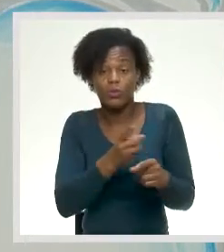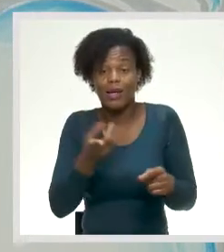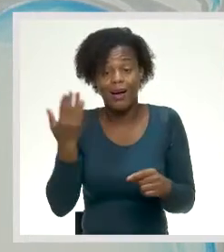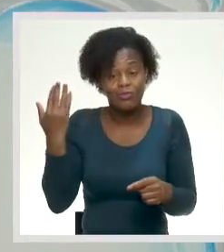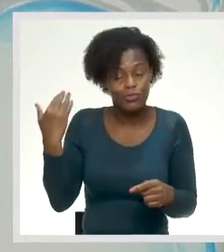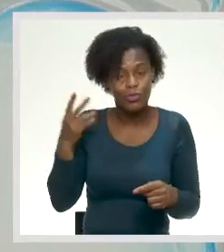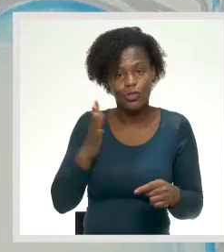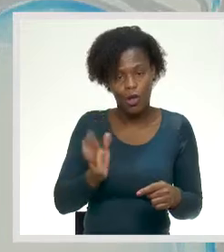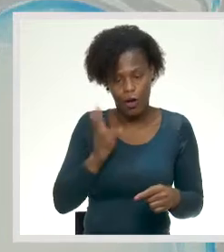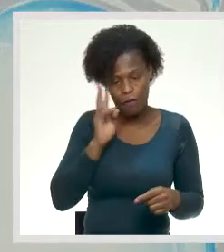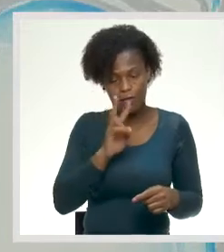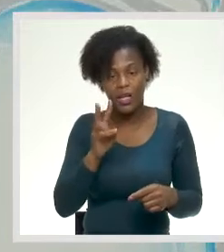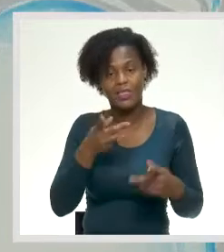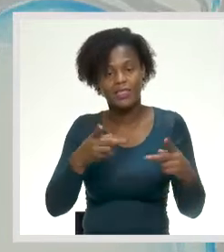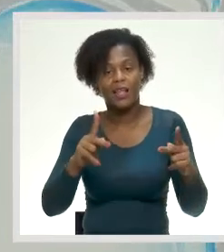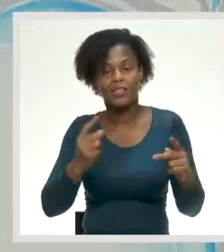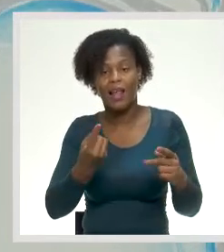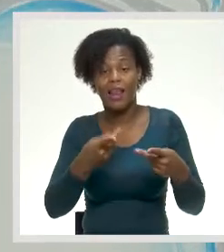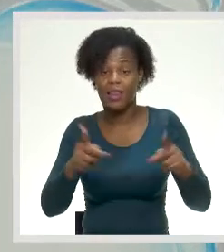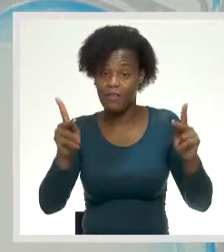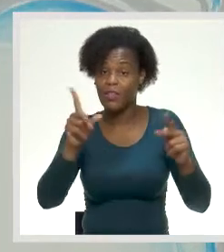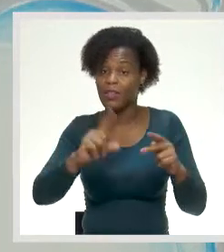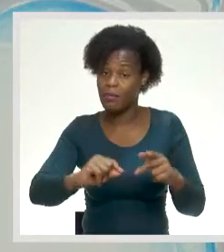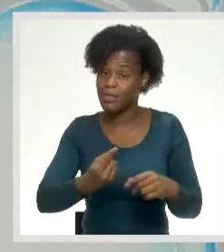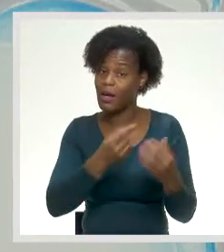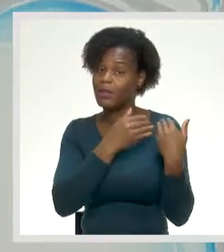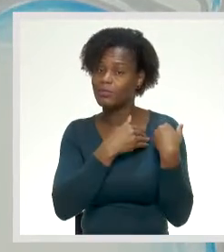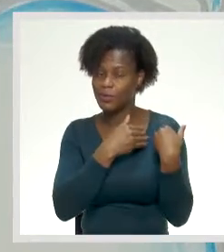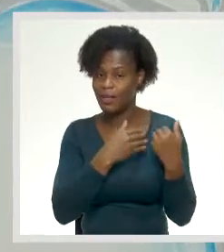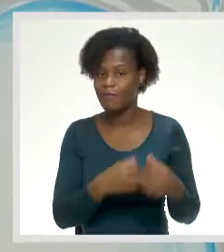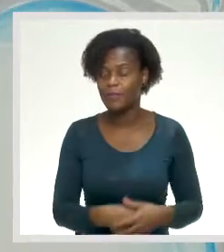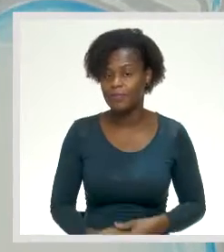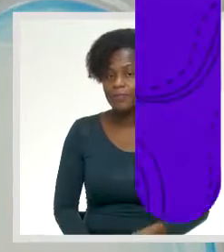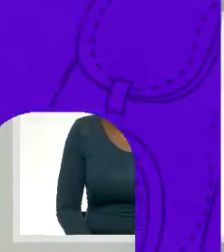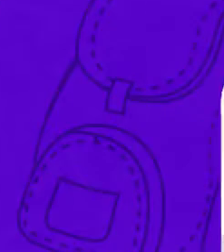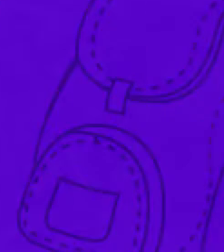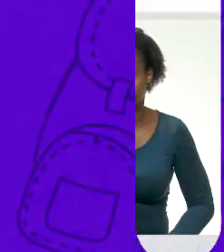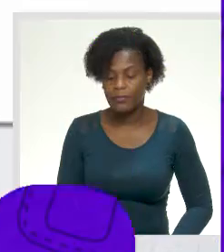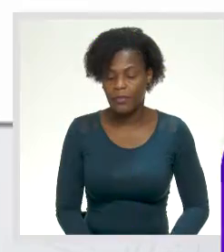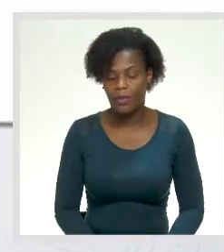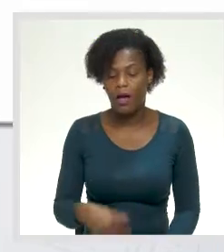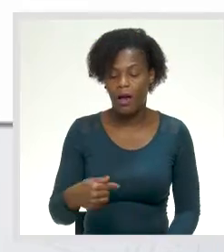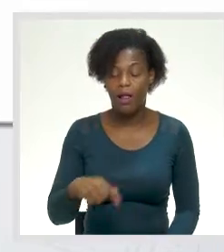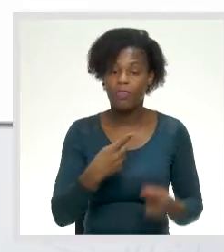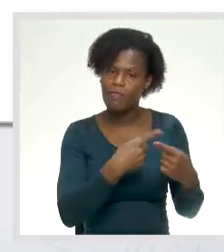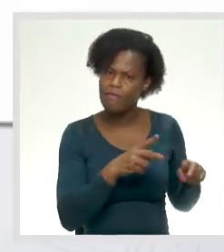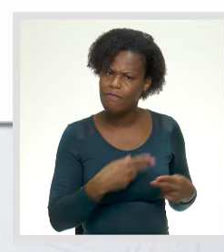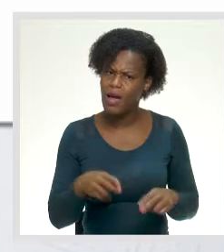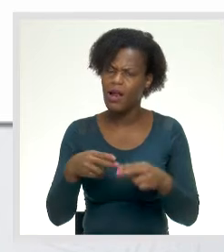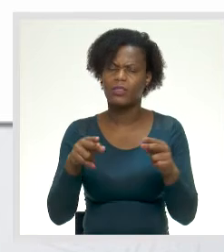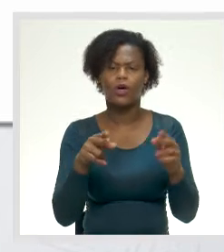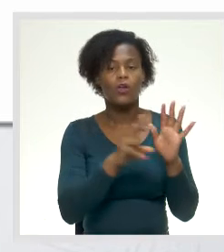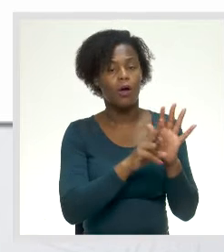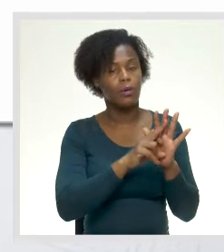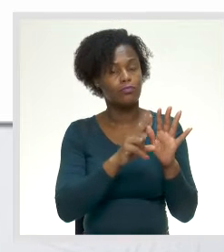vimos anteriormente que ser livre é ser também responsável. Há diversidades de normas